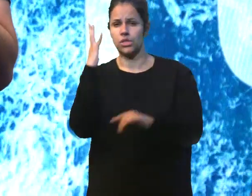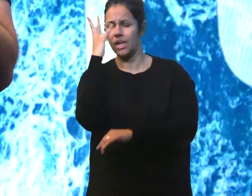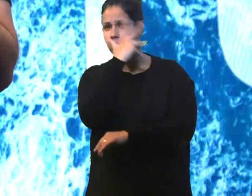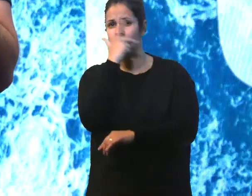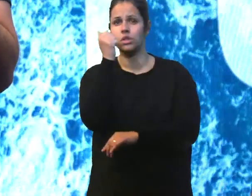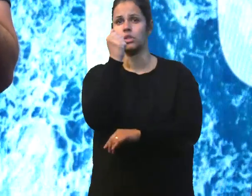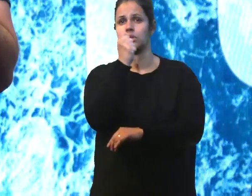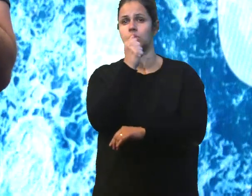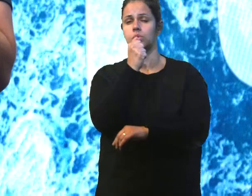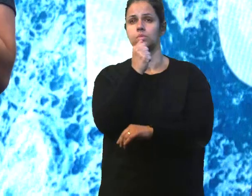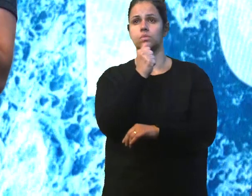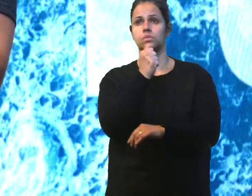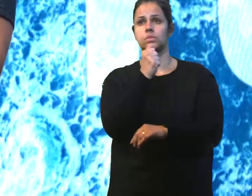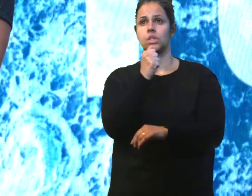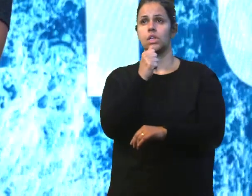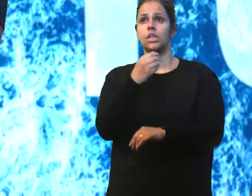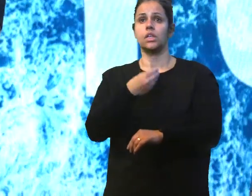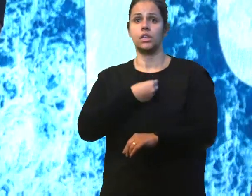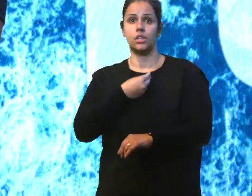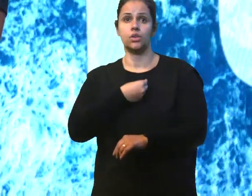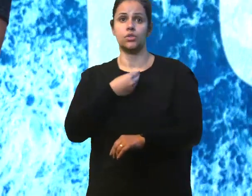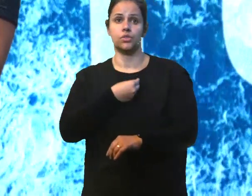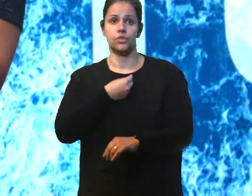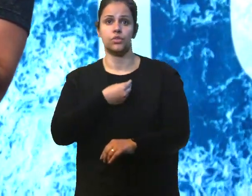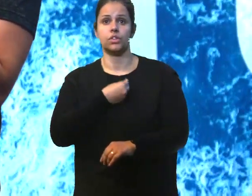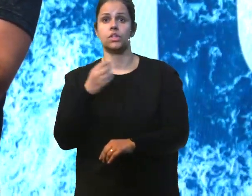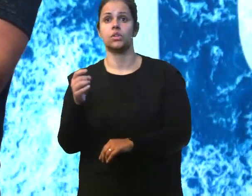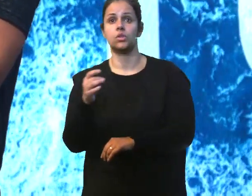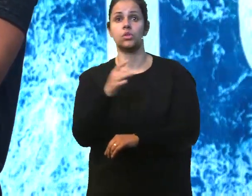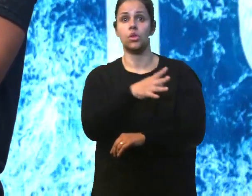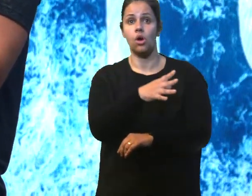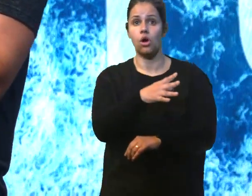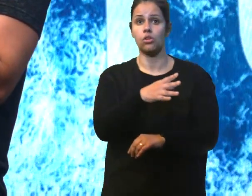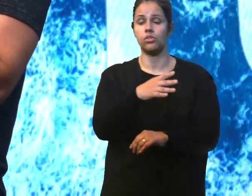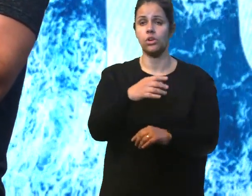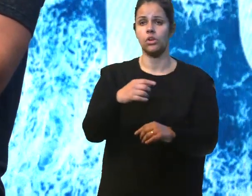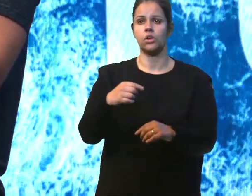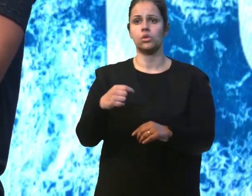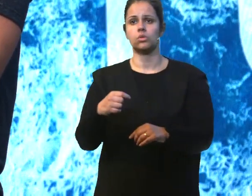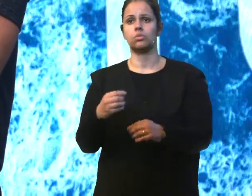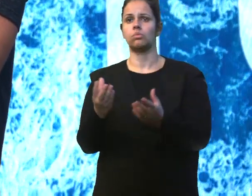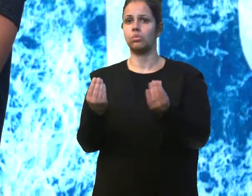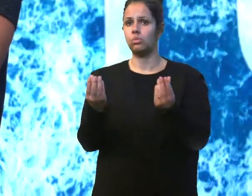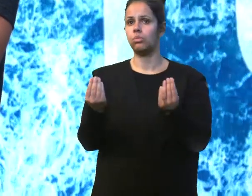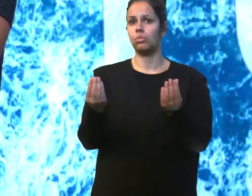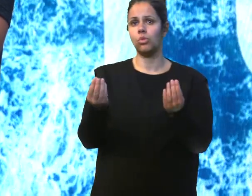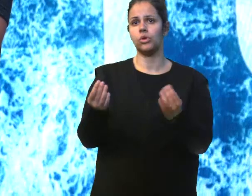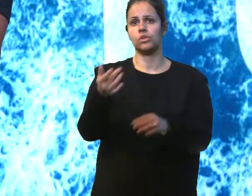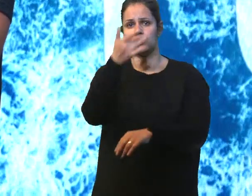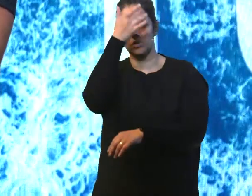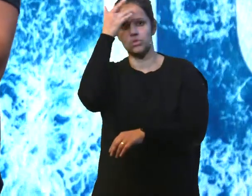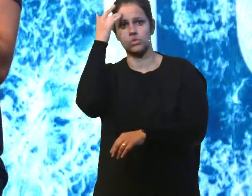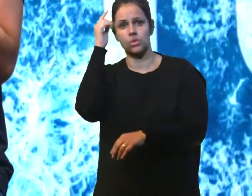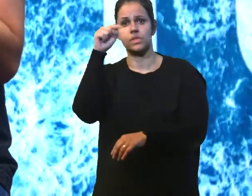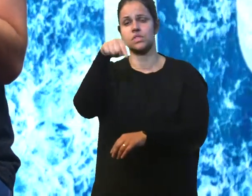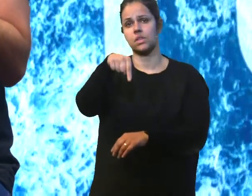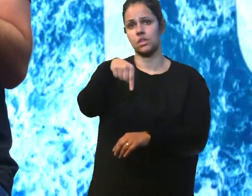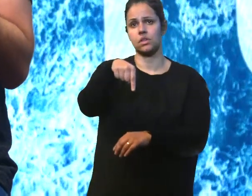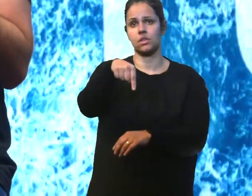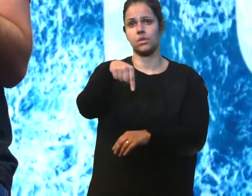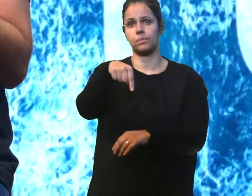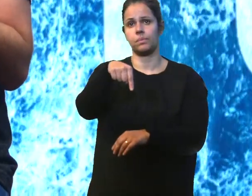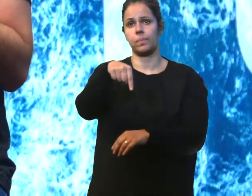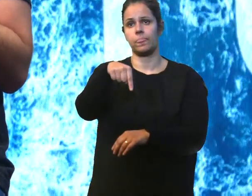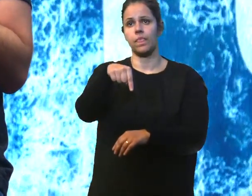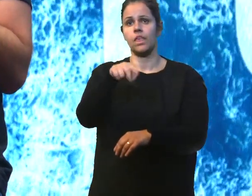eu já tenho vivido algo novo com algumas gerações que passaram para a gente ali no Ministério de Jovens. E é tão bonito ver a